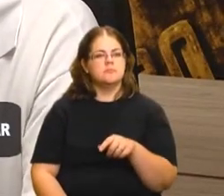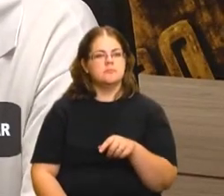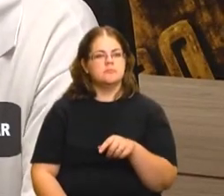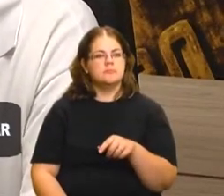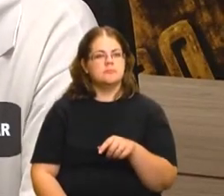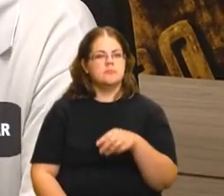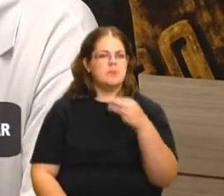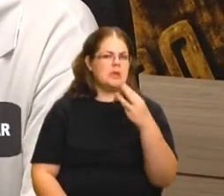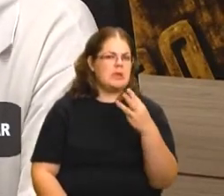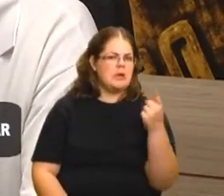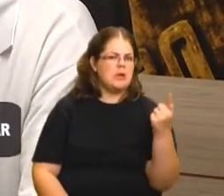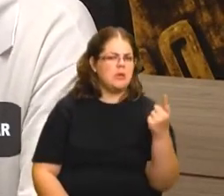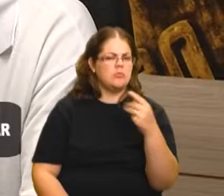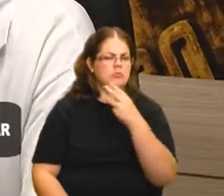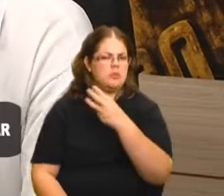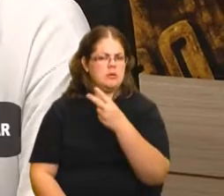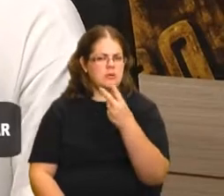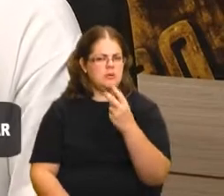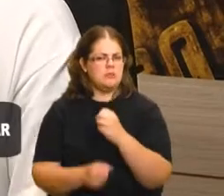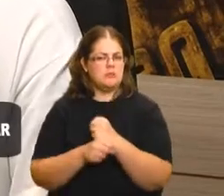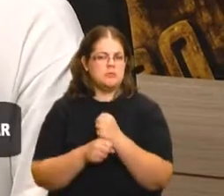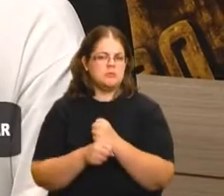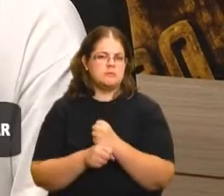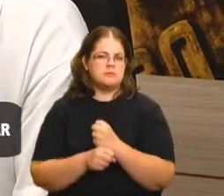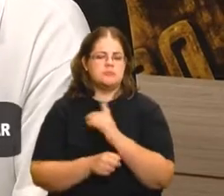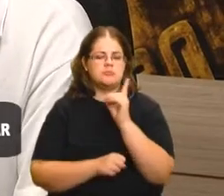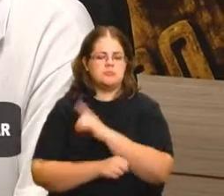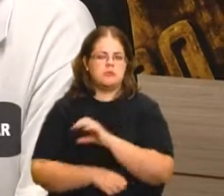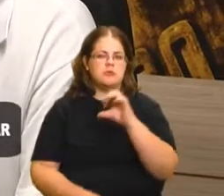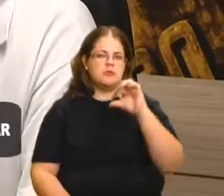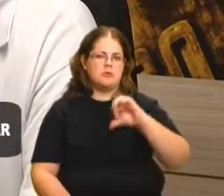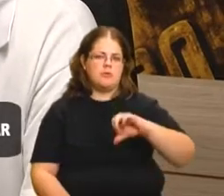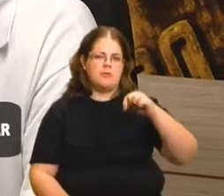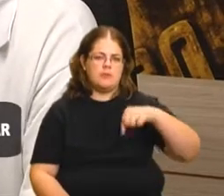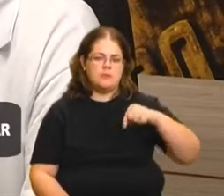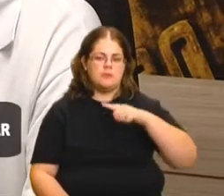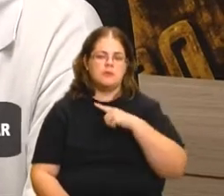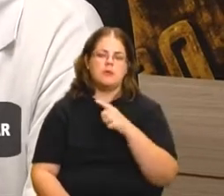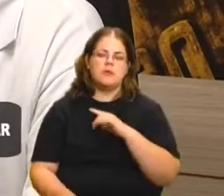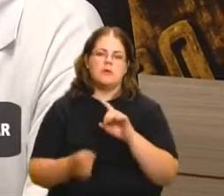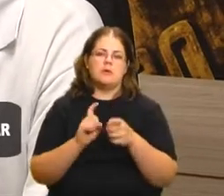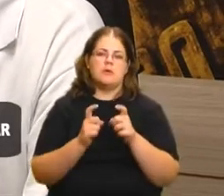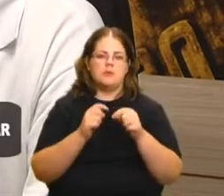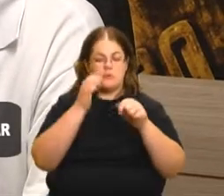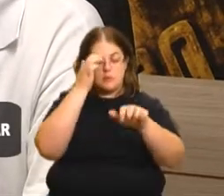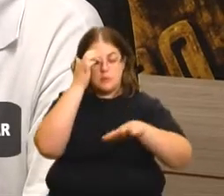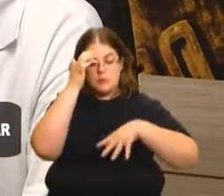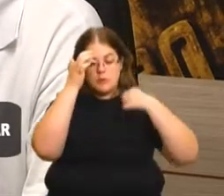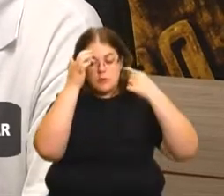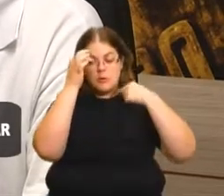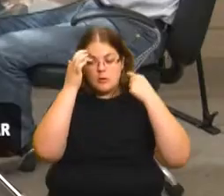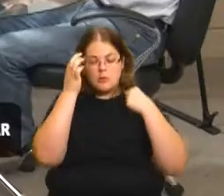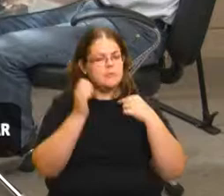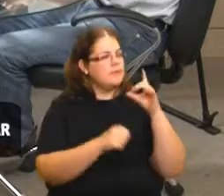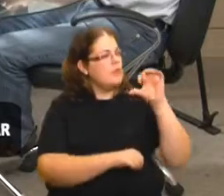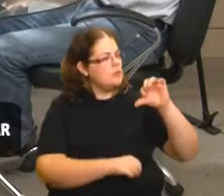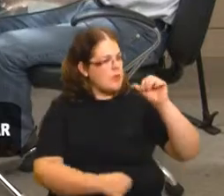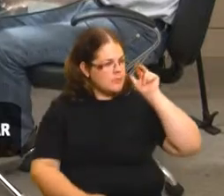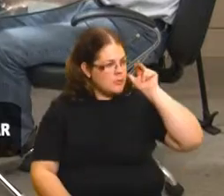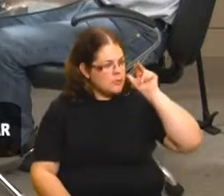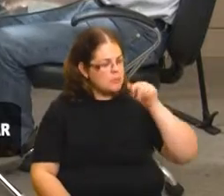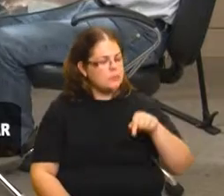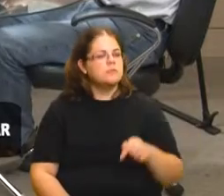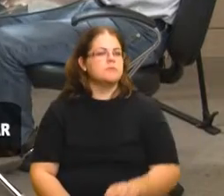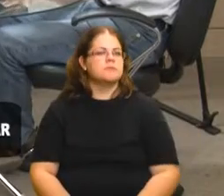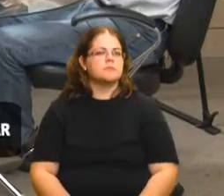entre 31 e 2. Tá? No dia 9 é que vai haver reunião do Congresso para... 9